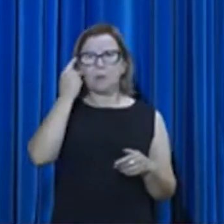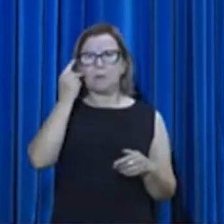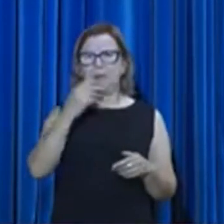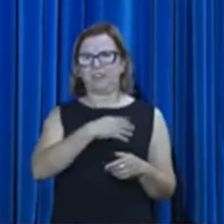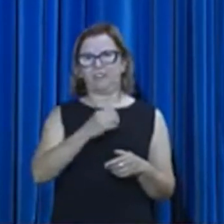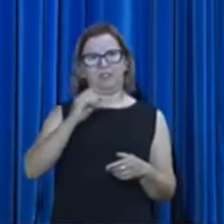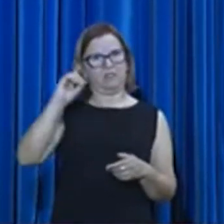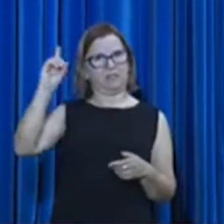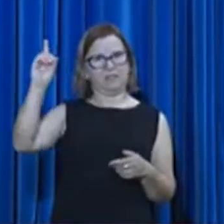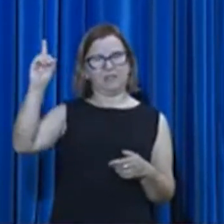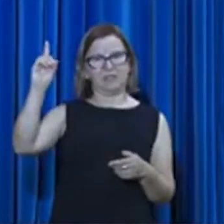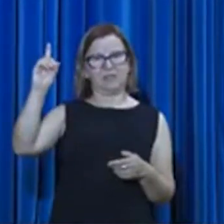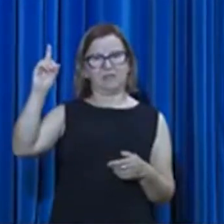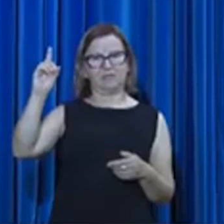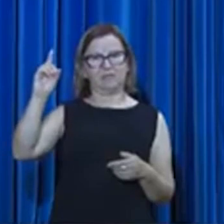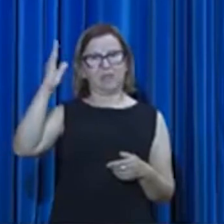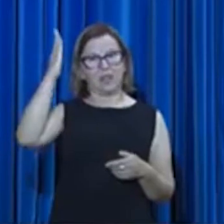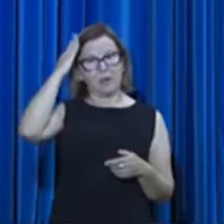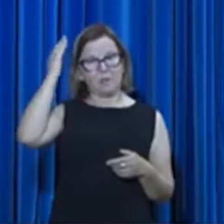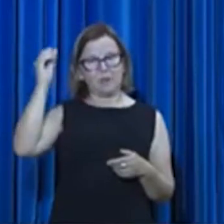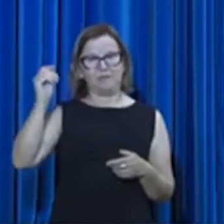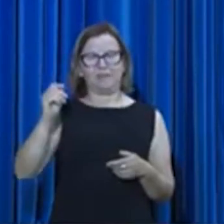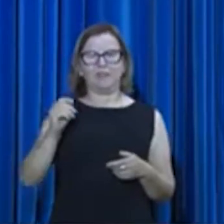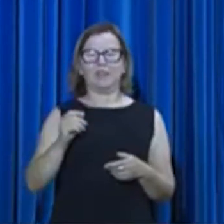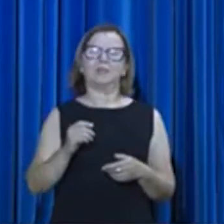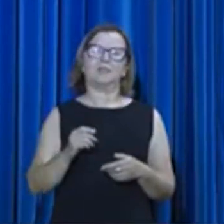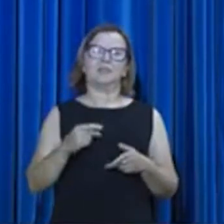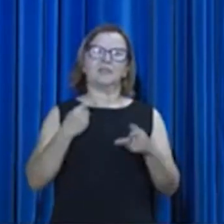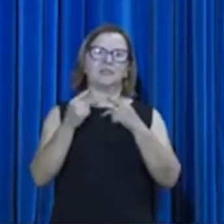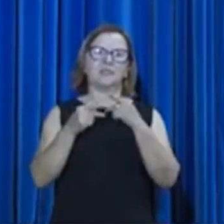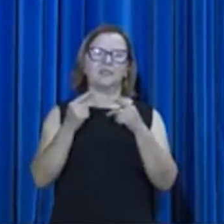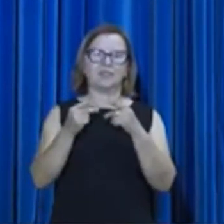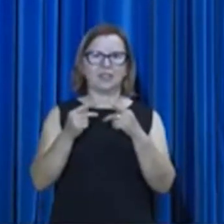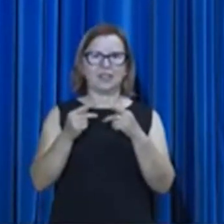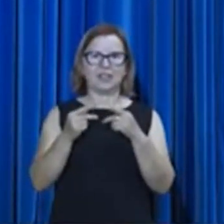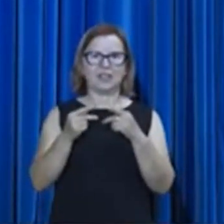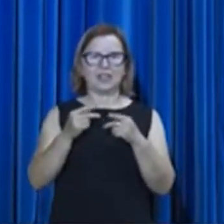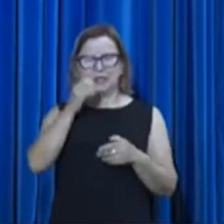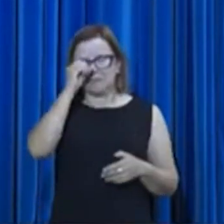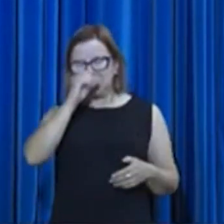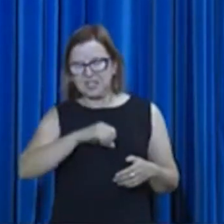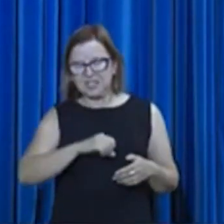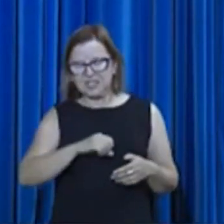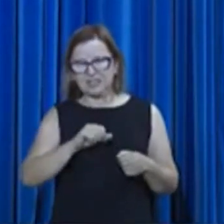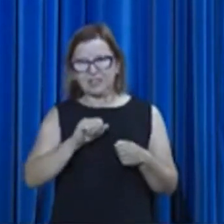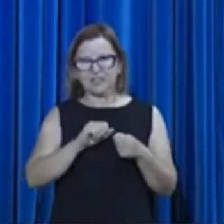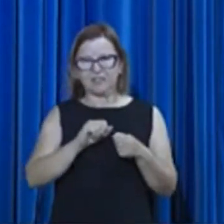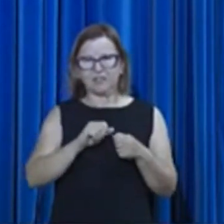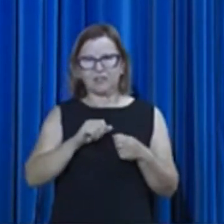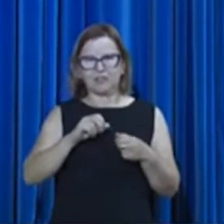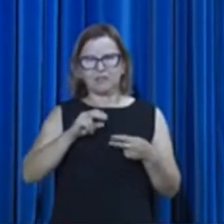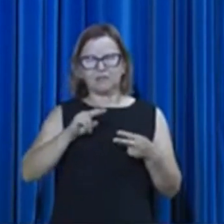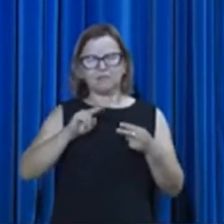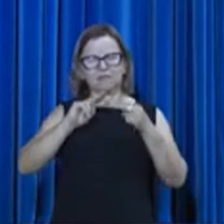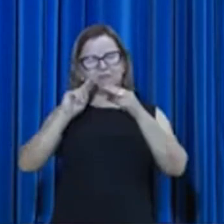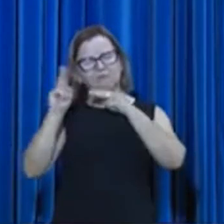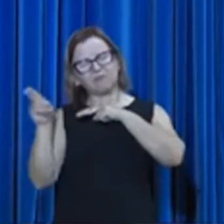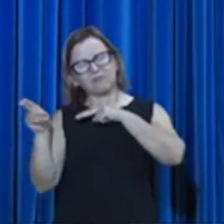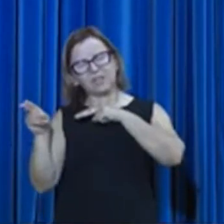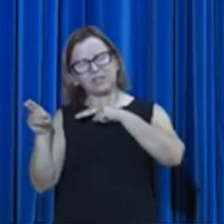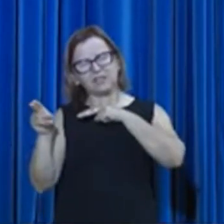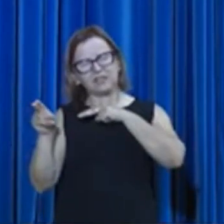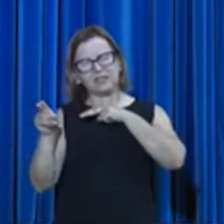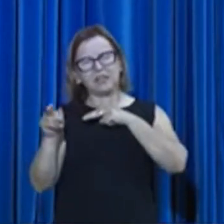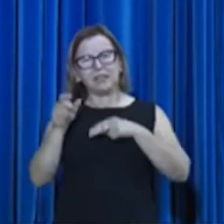texto de Provérbios 19:15 diz que a preguiça faz cair em profundo sono e o ocioso vem a padecer